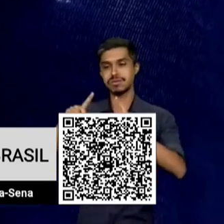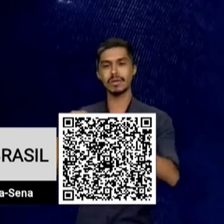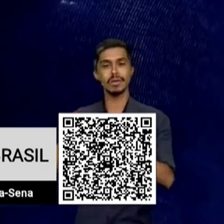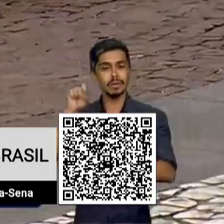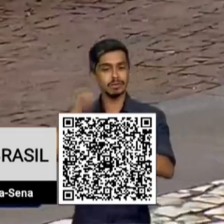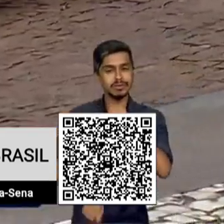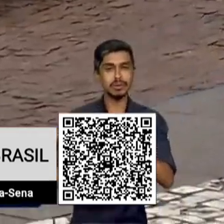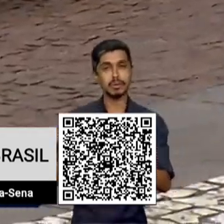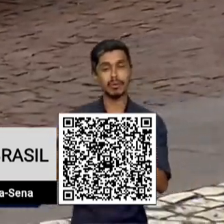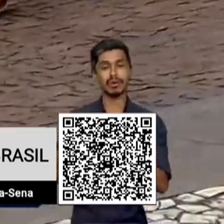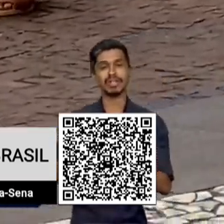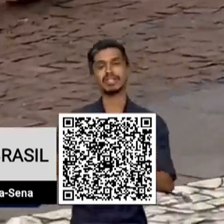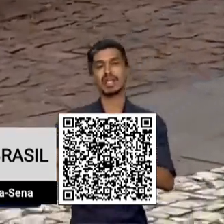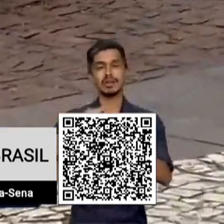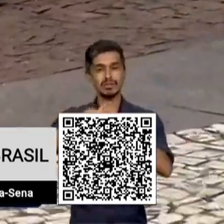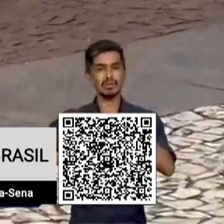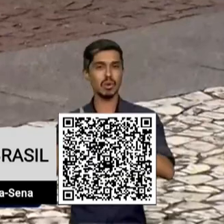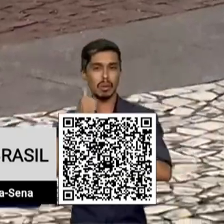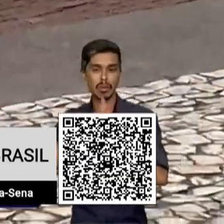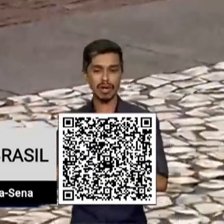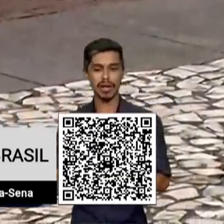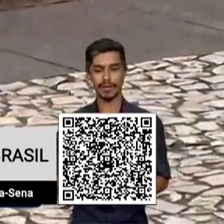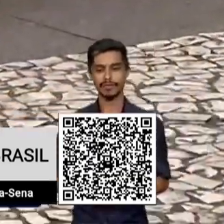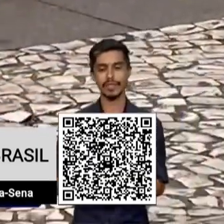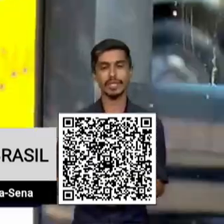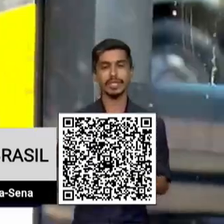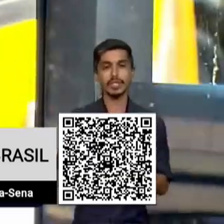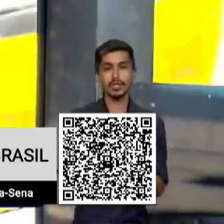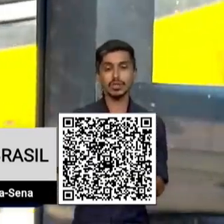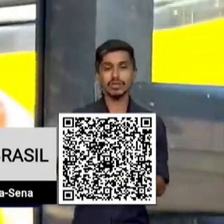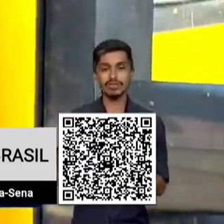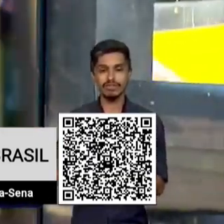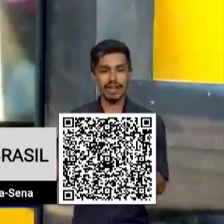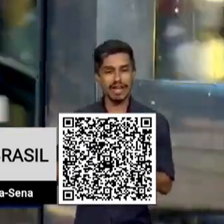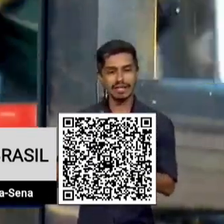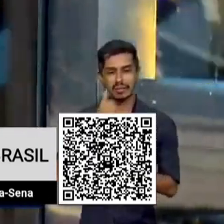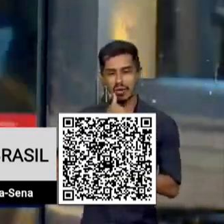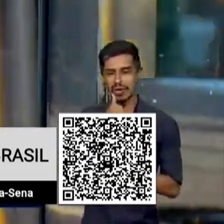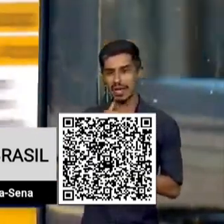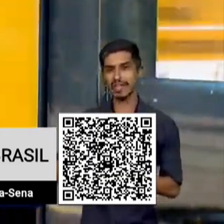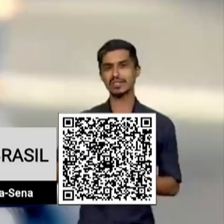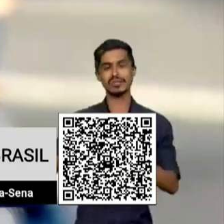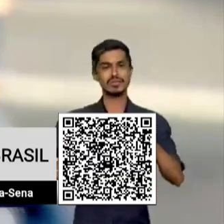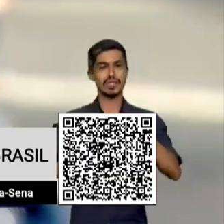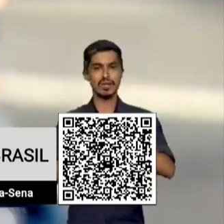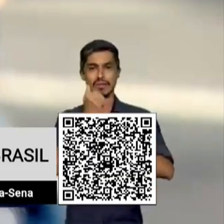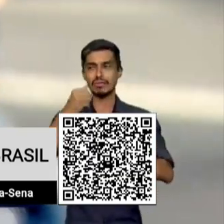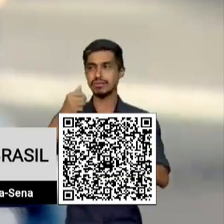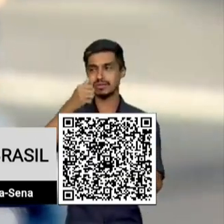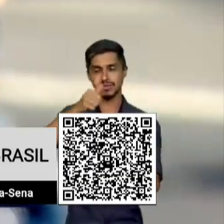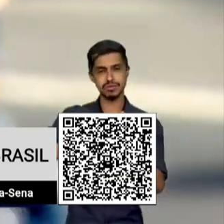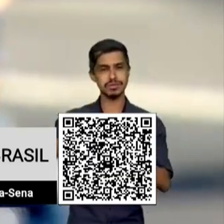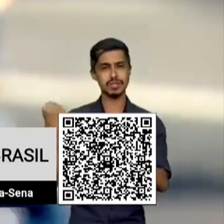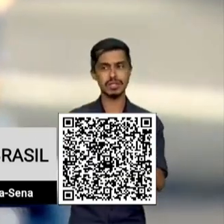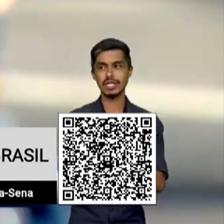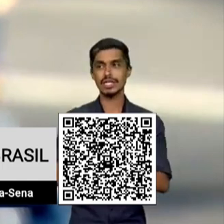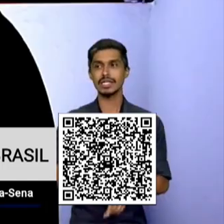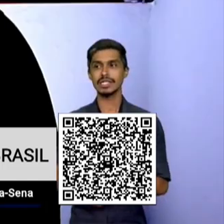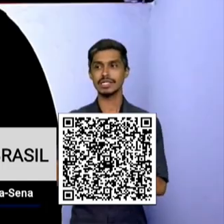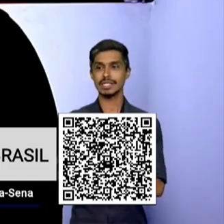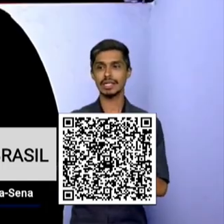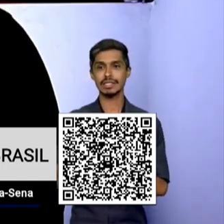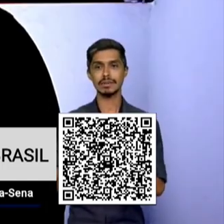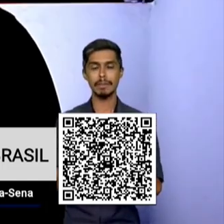questões de gênero. Foram 722 vítimas de feminicídio nos primeiros 6 meses deste